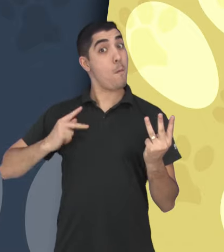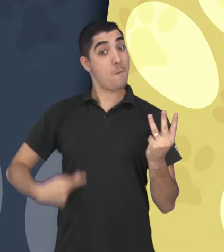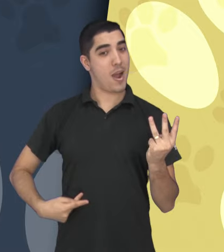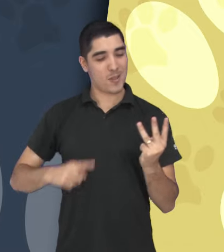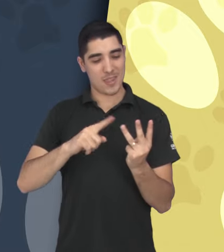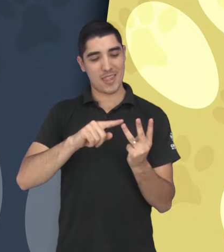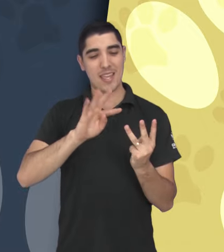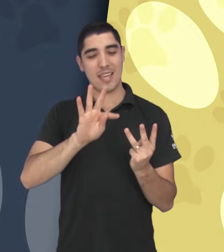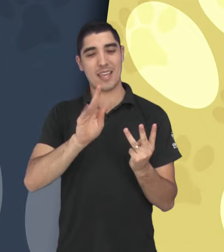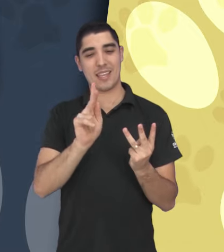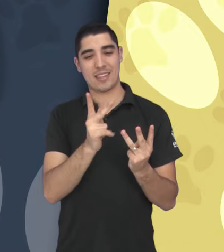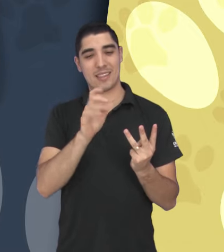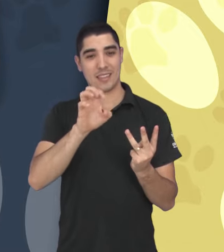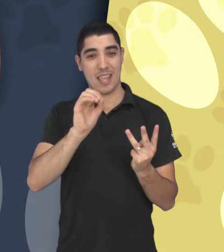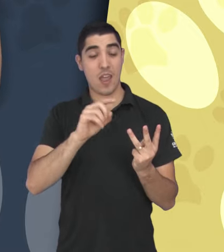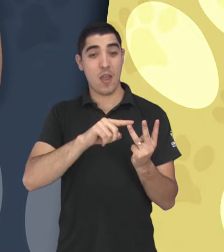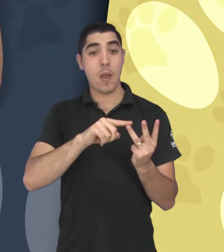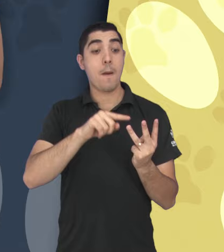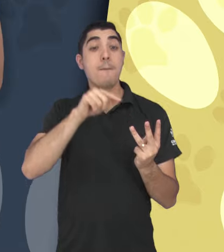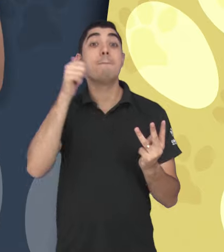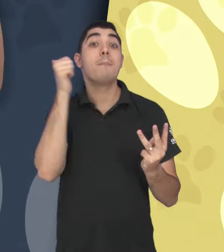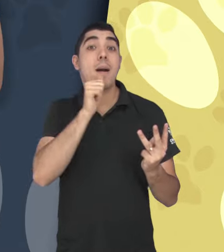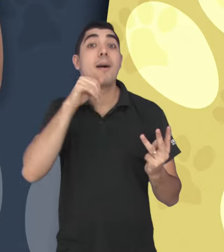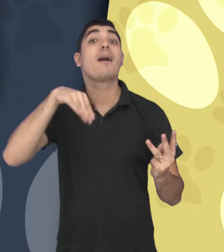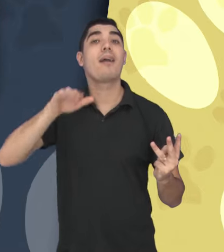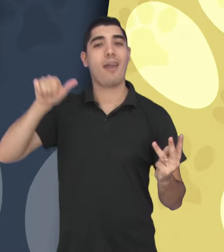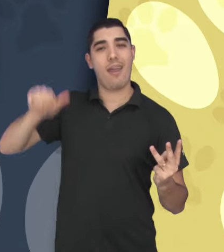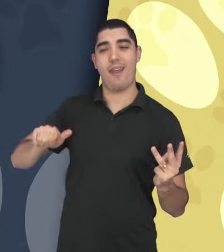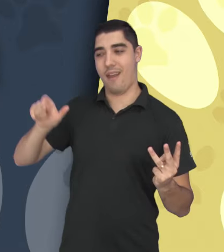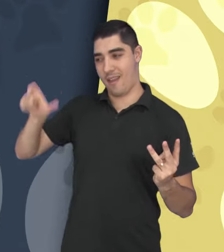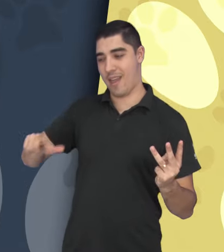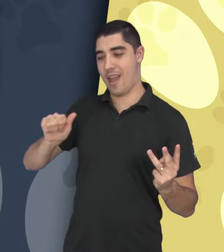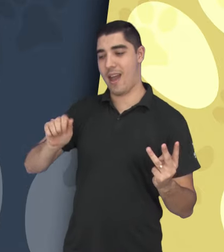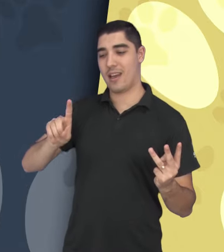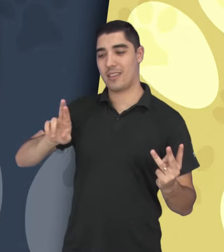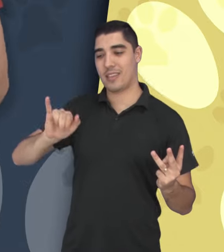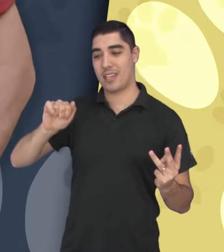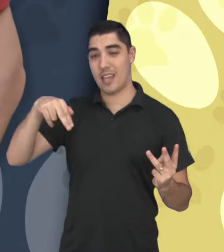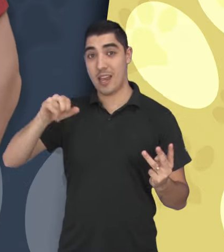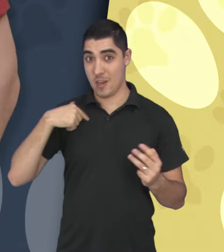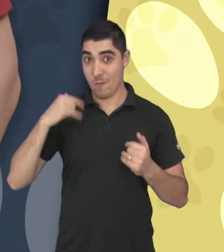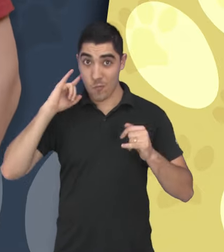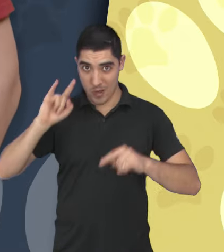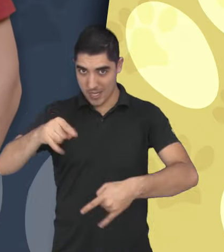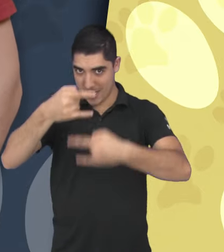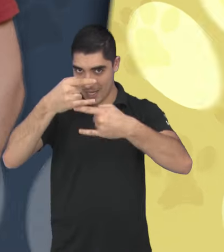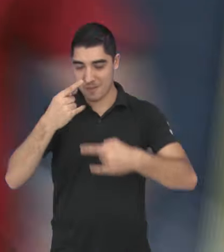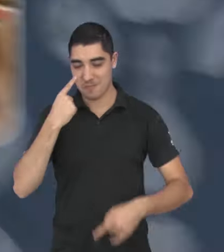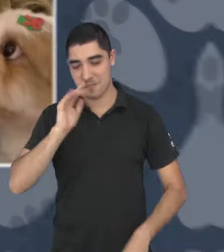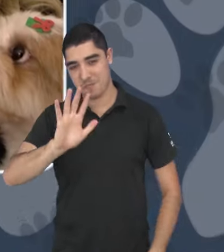O Theo é filho da Adriane, que vai contar mais sobre essa galerinha toda aí. Eu vou ligar pra ela.